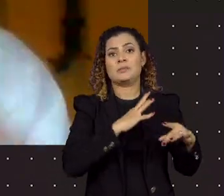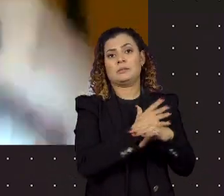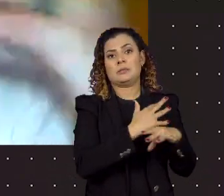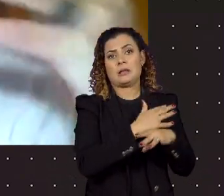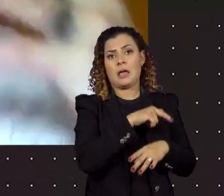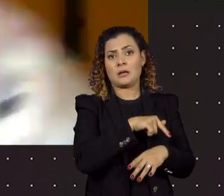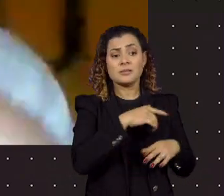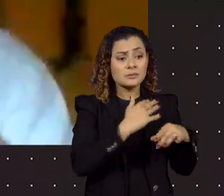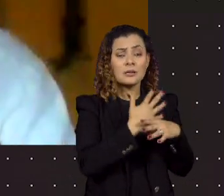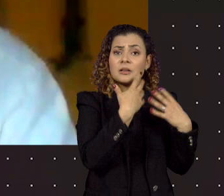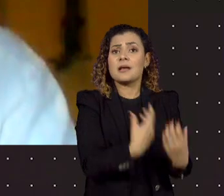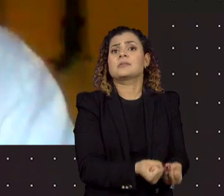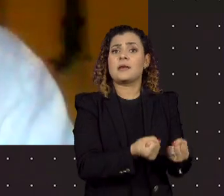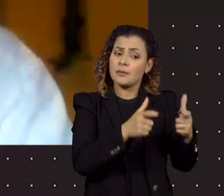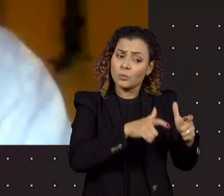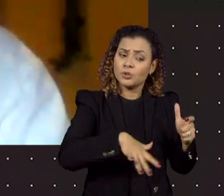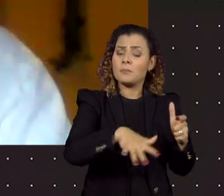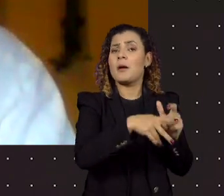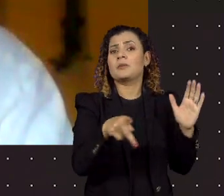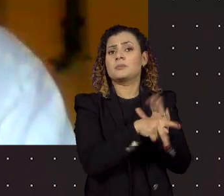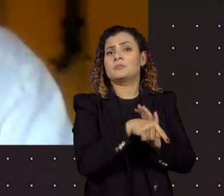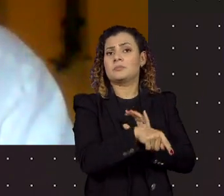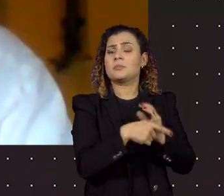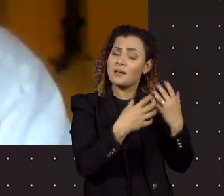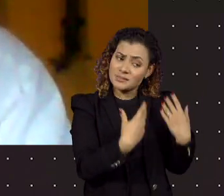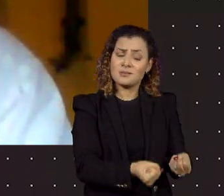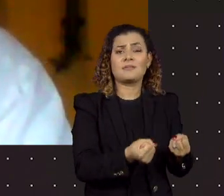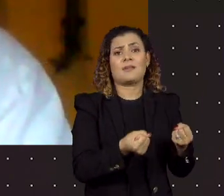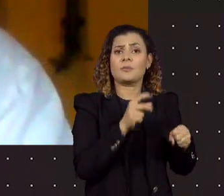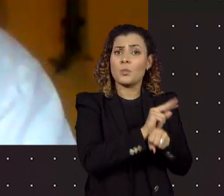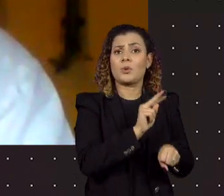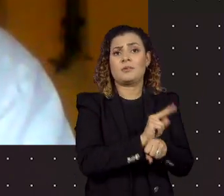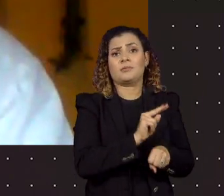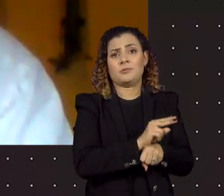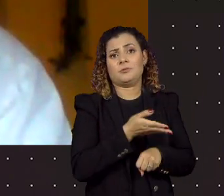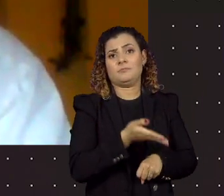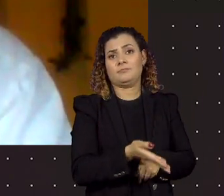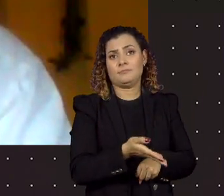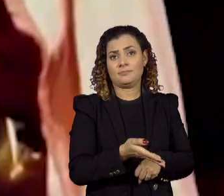cidade abraçasse o espaço do Vento Forte, sabe, querido?